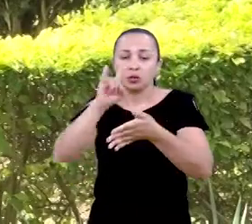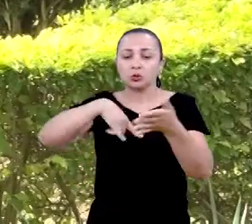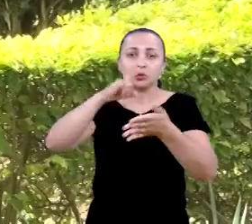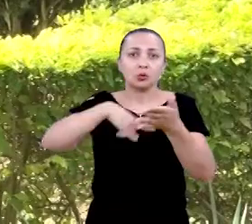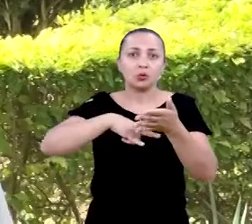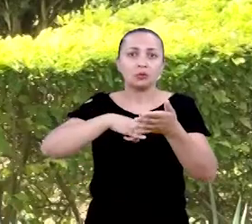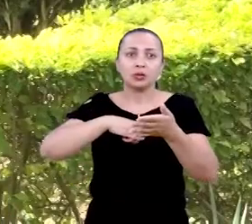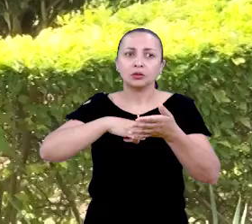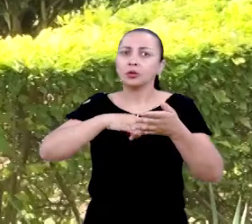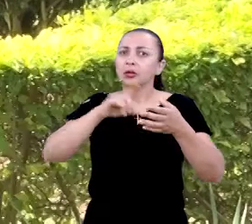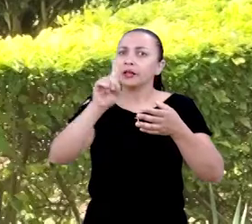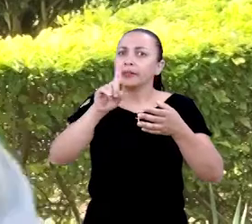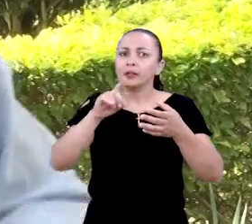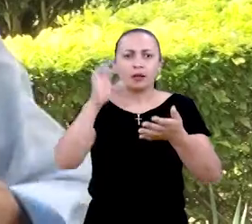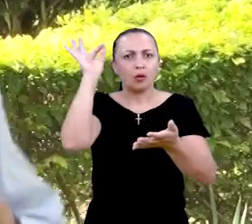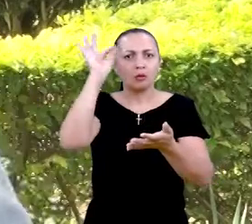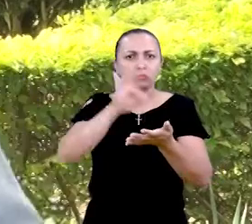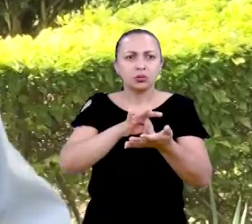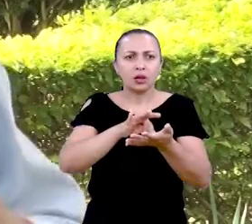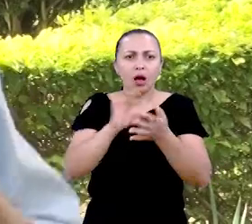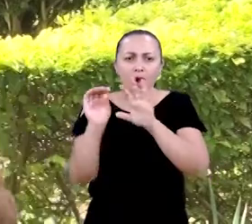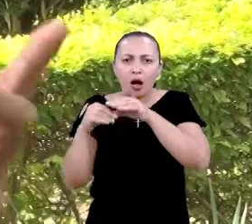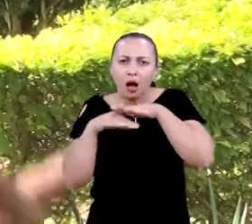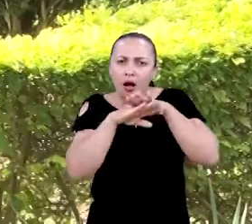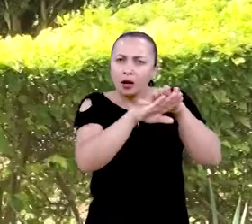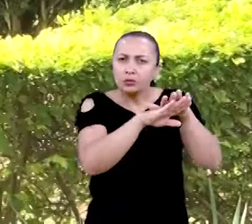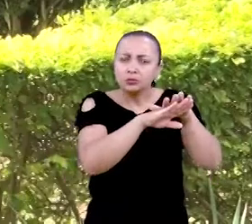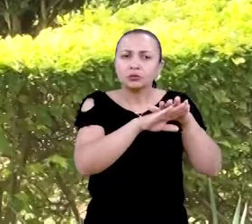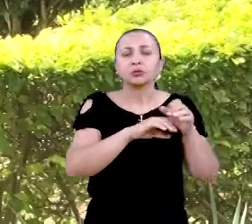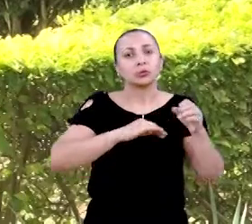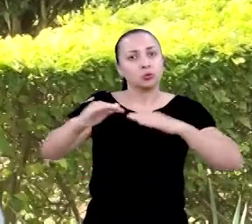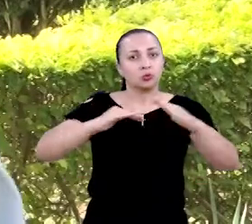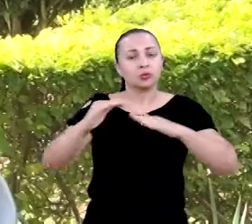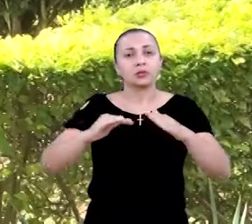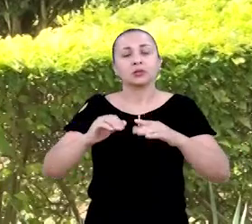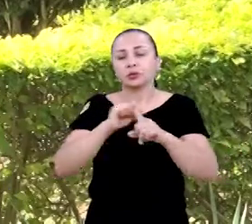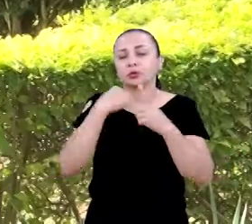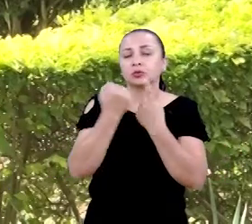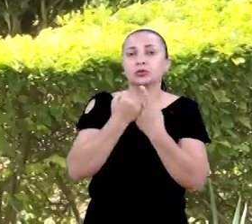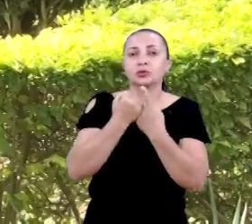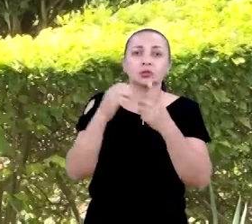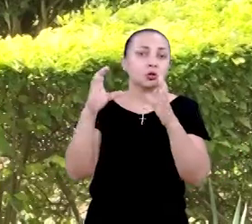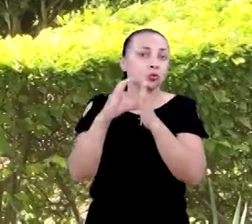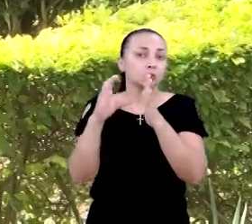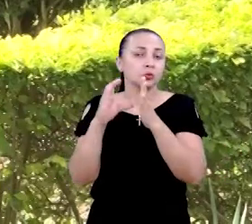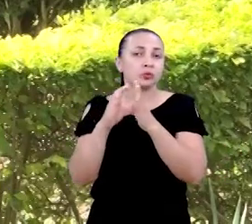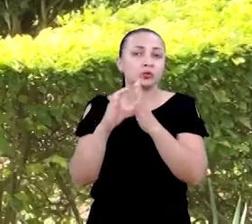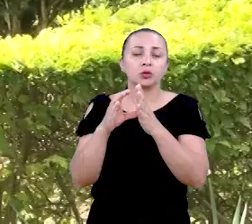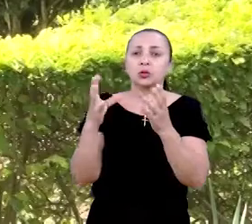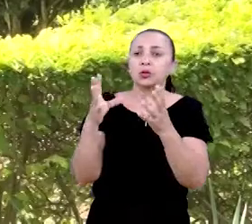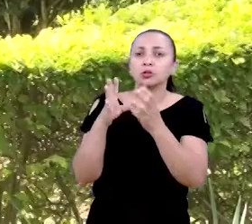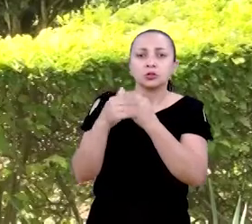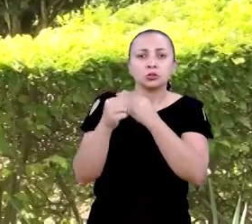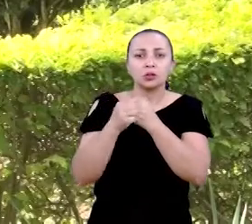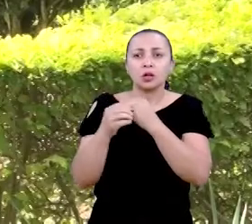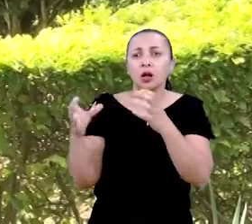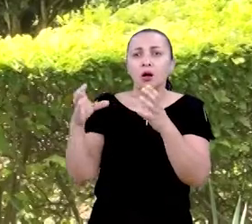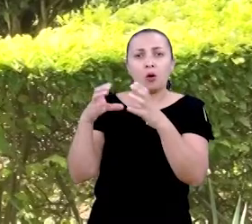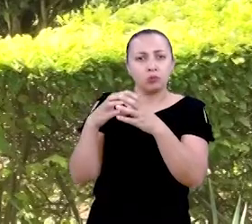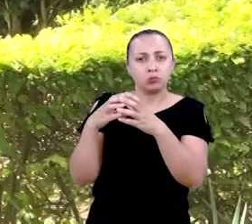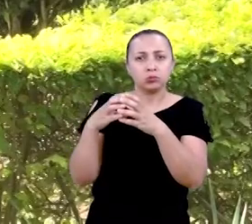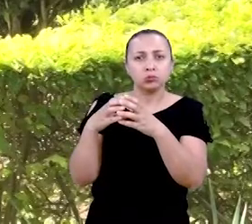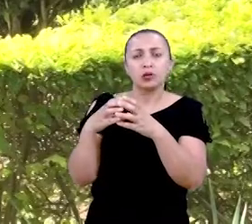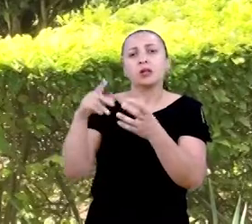mas para além disso nós fomos pesquisar documentos extraoficiais, nós fomos analisar, por exemplo, as movimentações